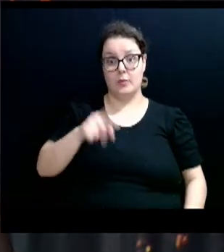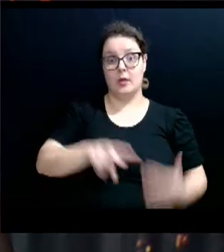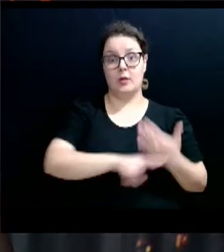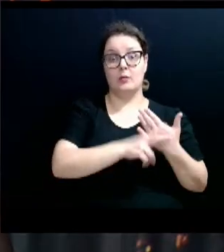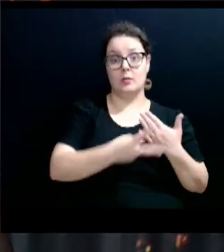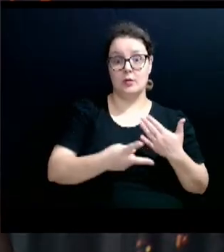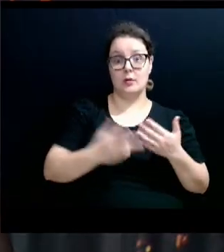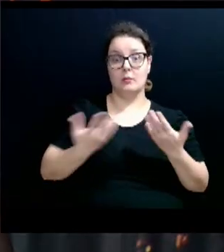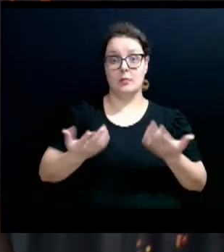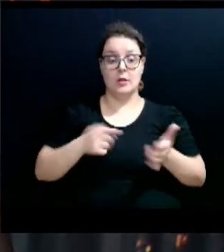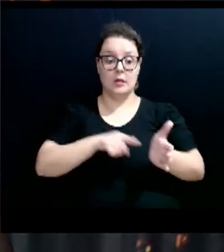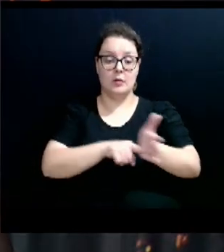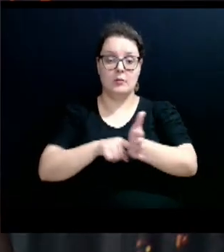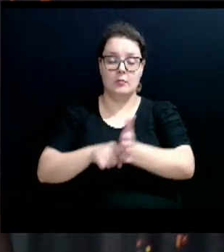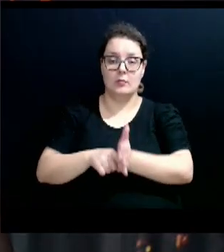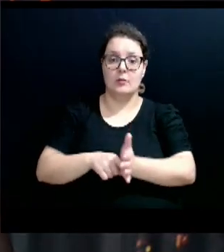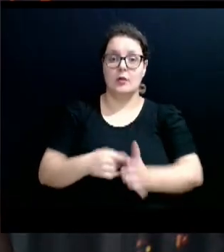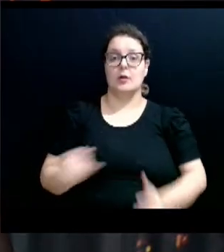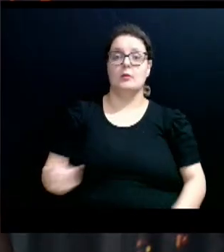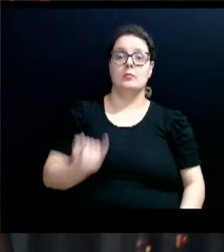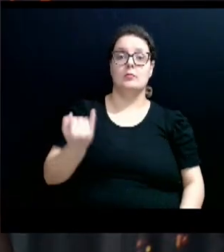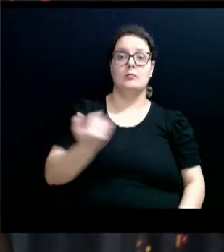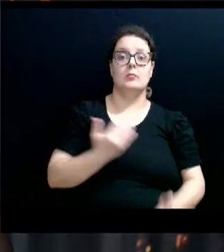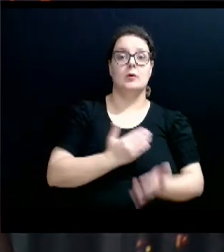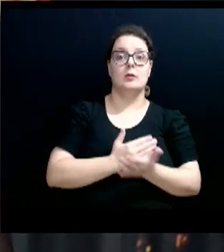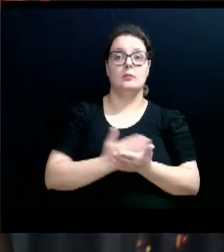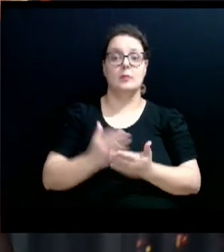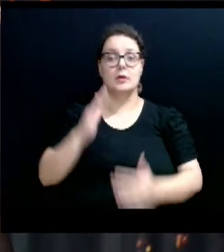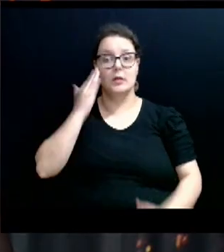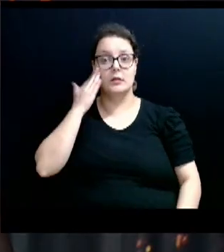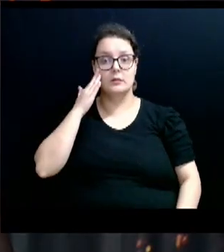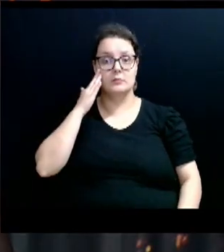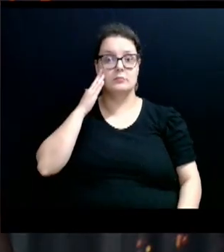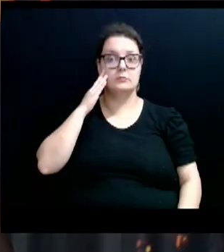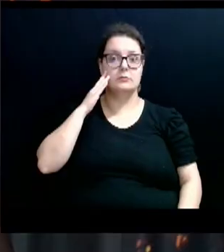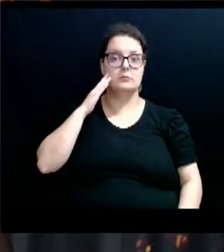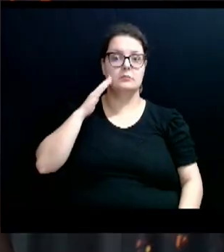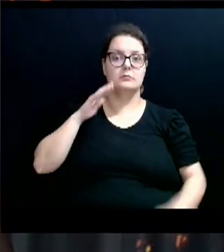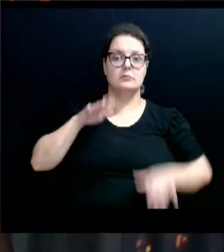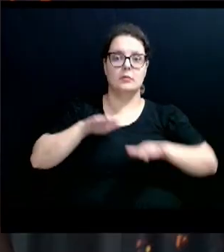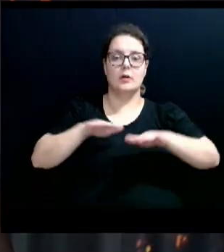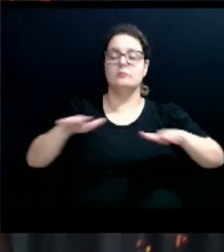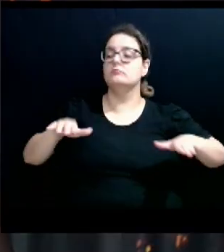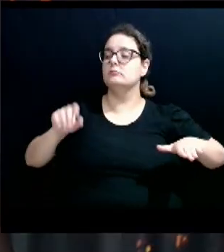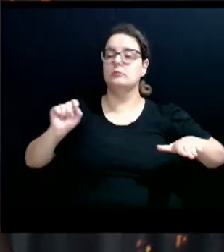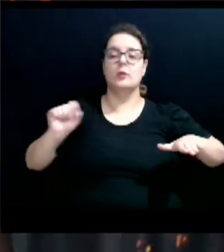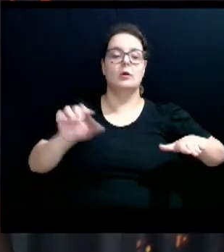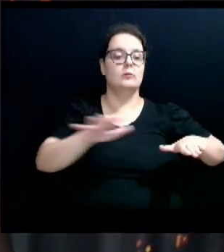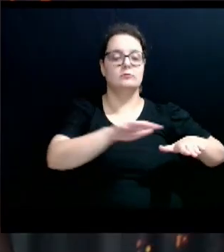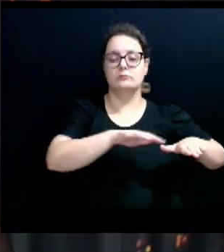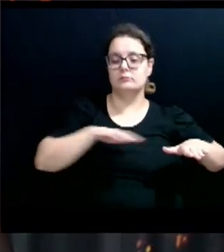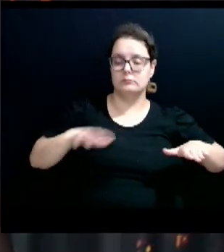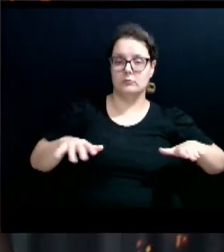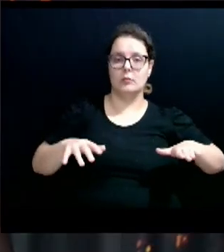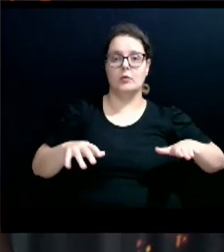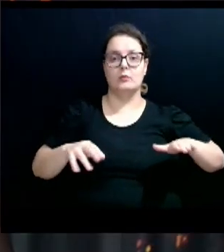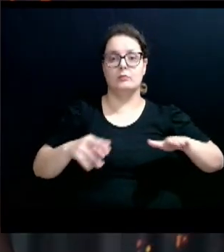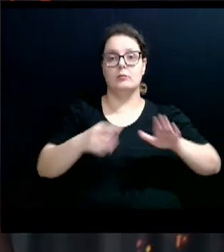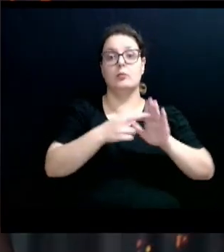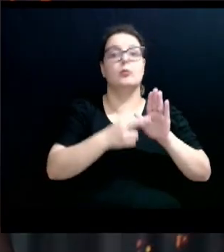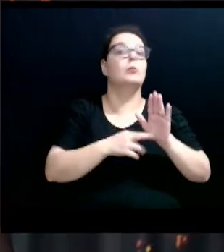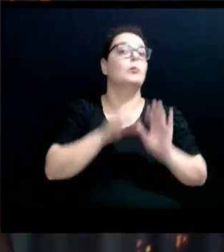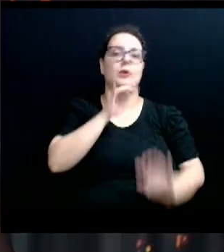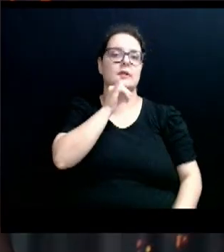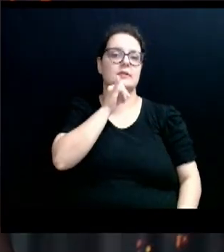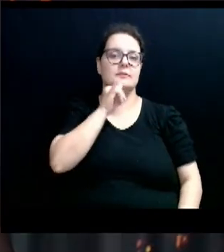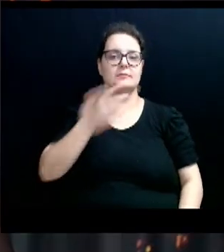ela é fundamental para a gente começar a entender aqui em cima da nossa mesa, né? Quais são os ingredientes que a gente vai ter para preparar um